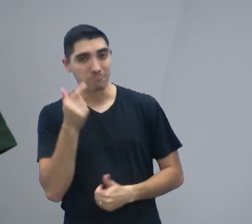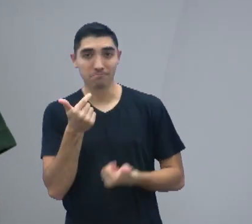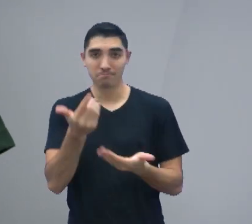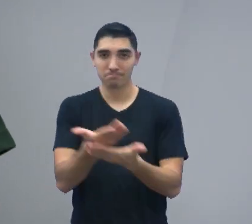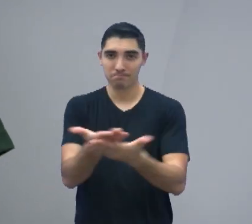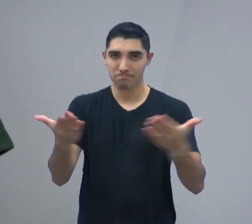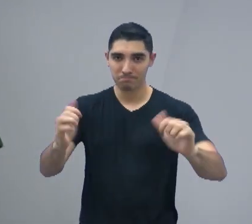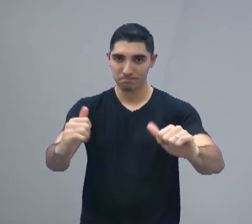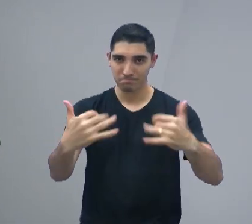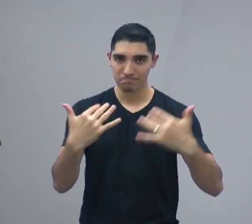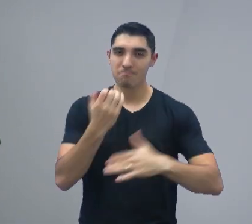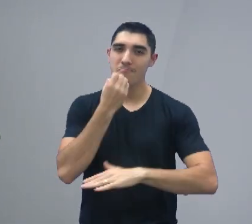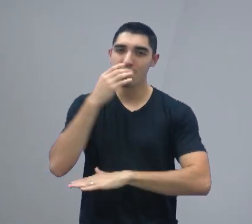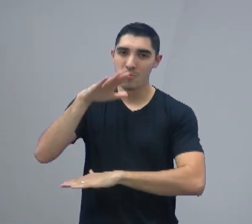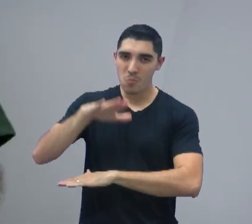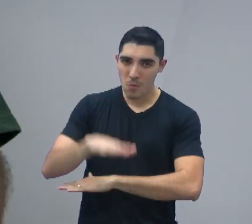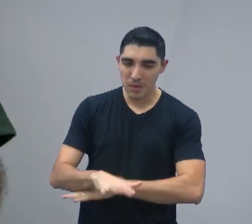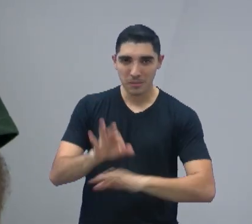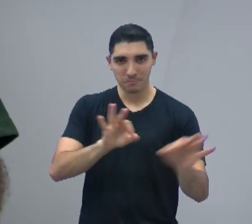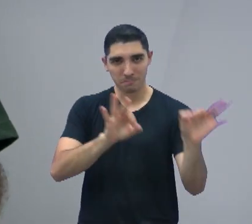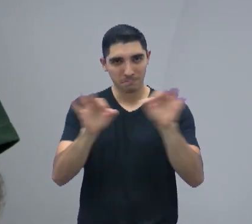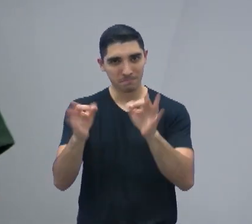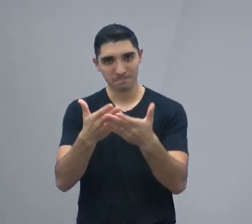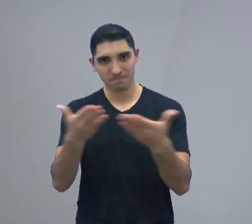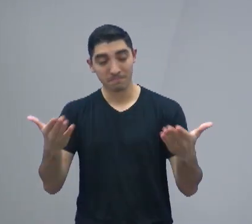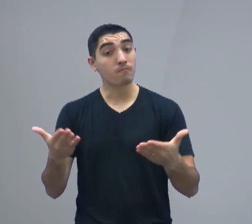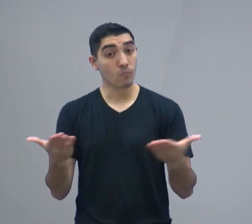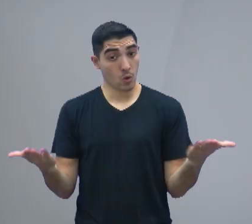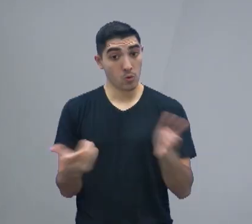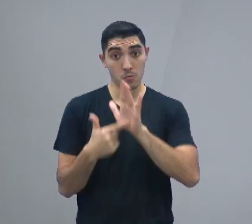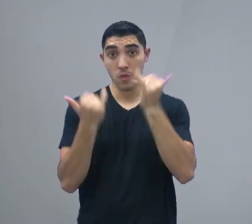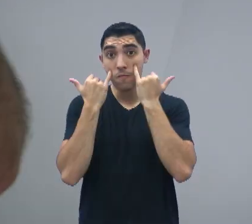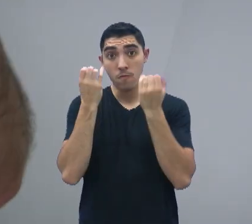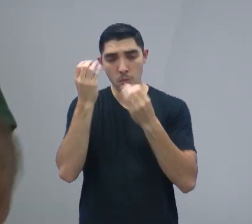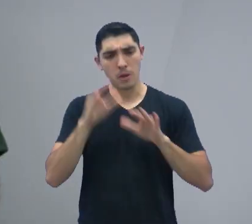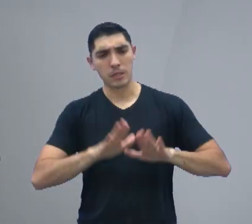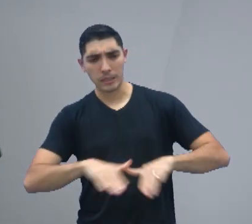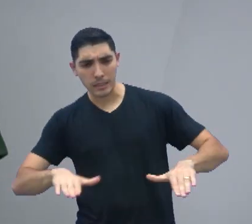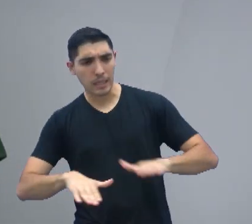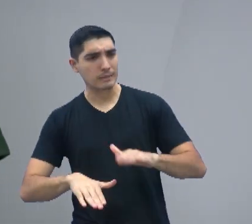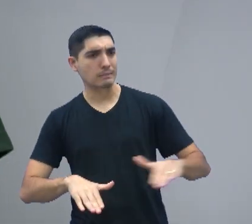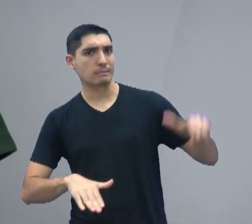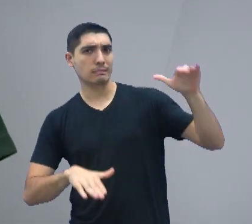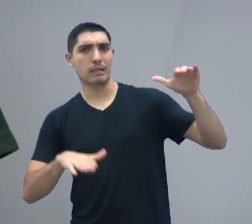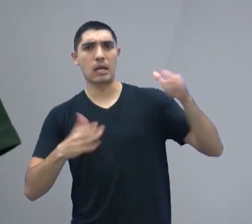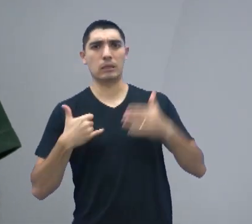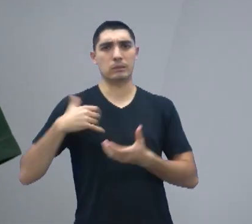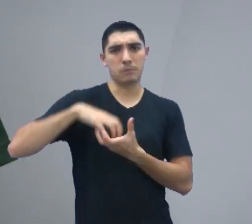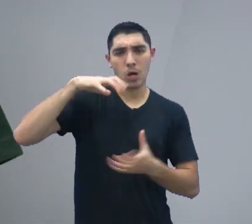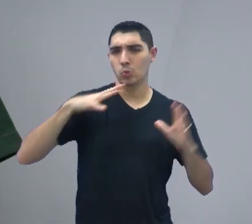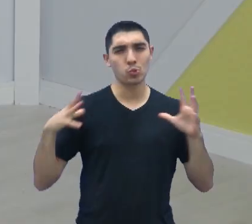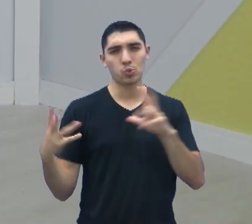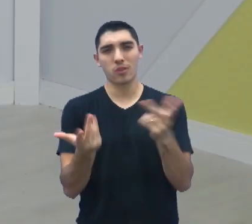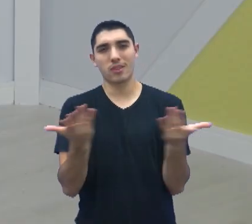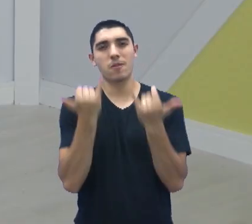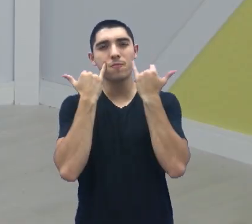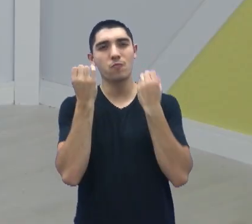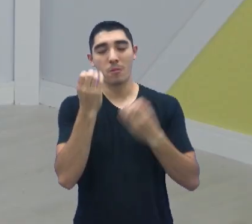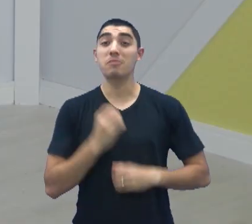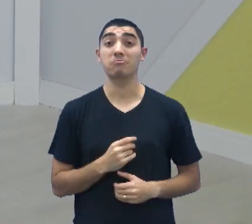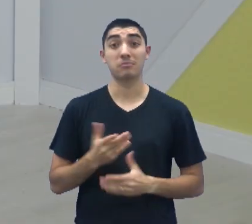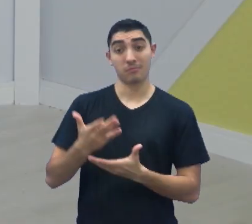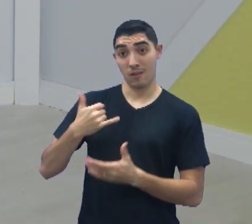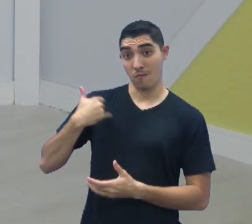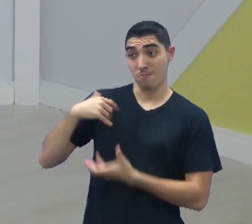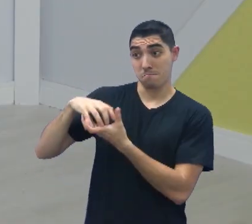tarde a todos que acompanham a Hora do Esporte. Hoje tem informação para todo mundo, para criança, para adulto, para o idoso. Sejam bem-vindos à Hora do Esporte. Pro vovô e pra